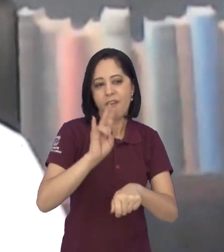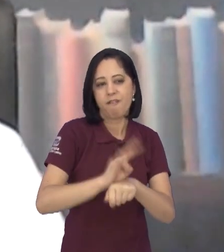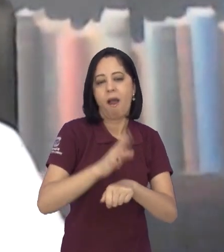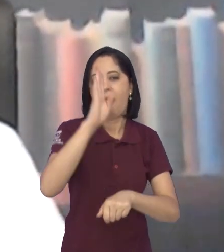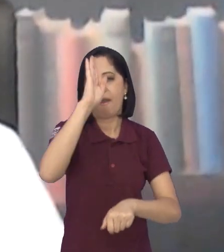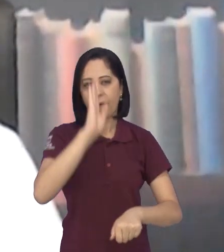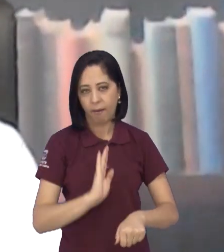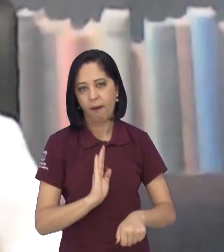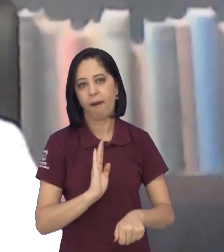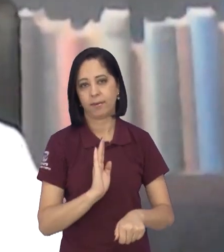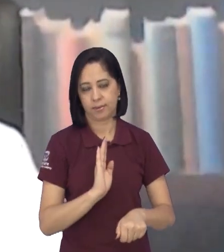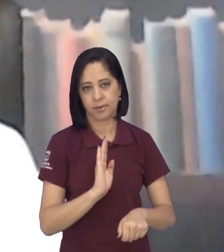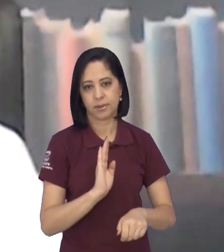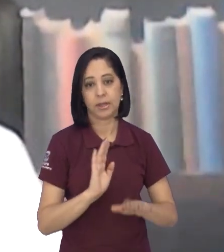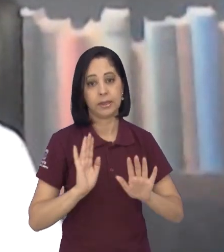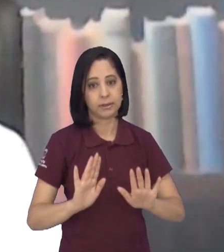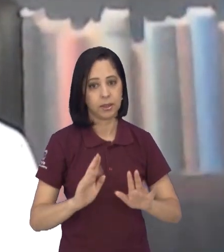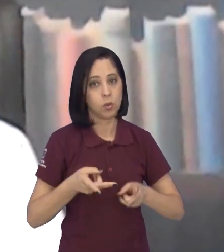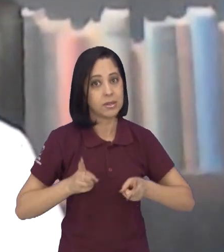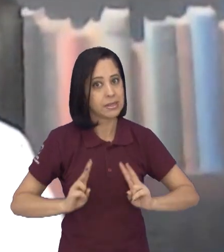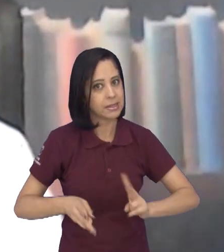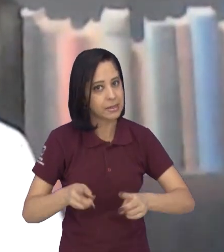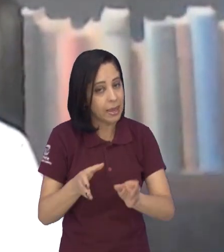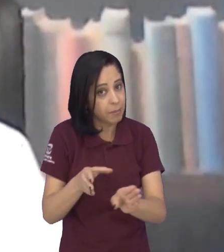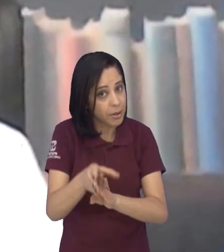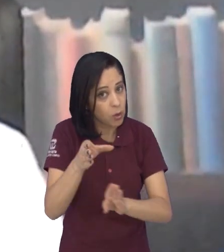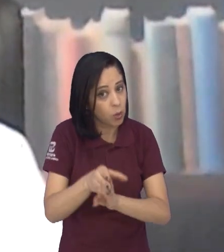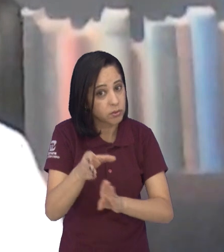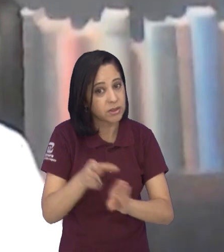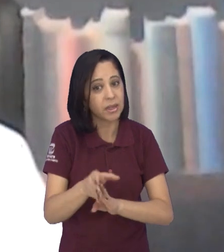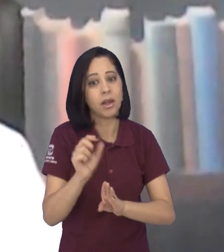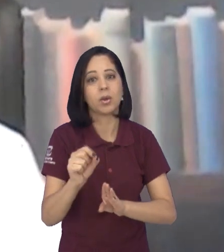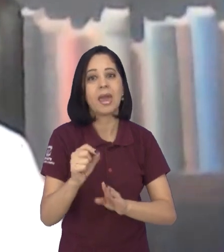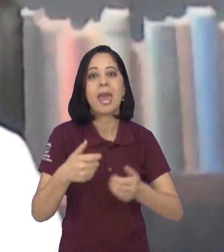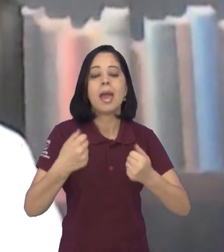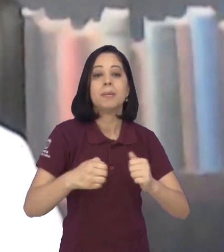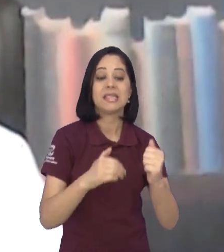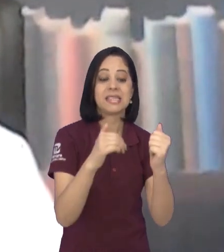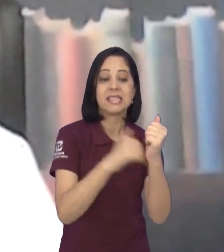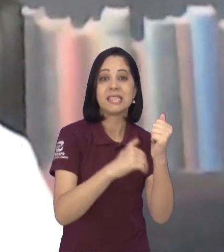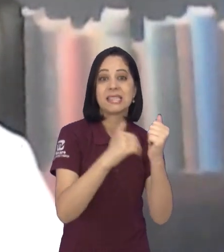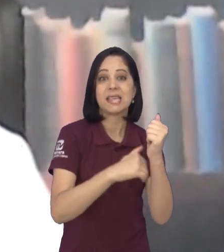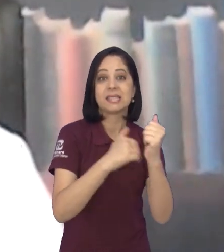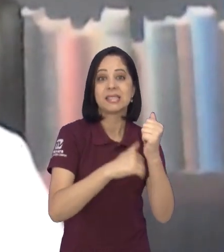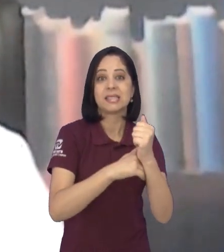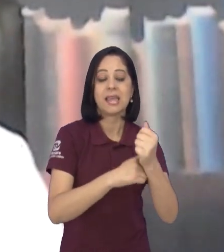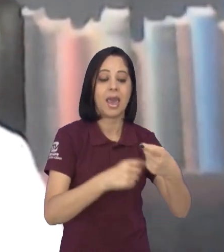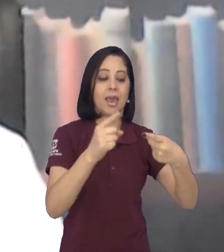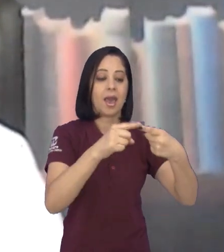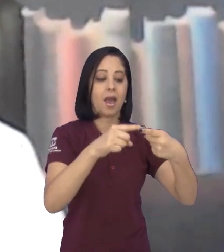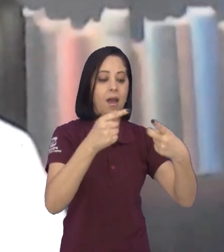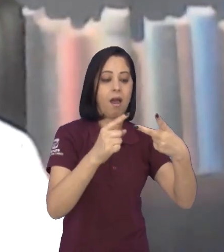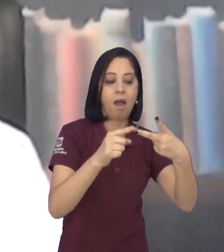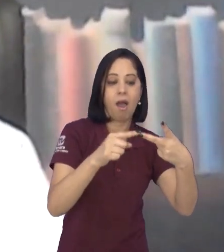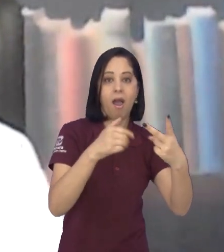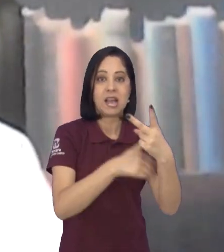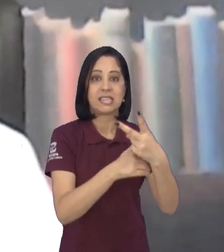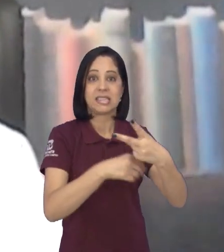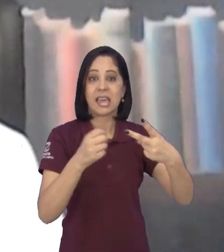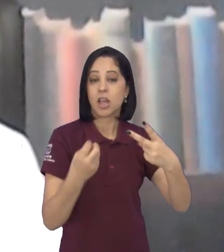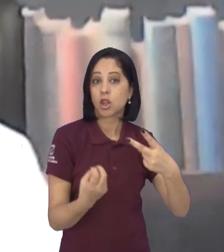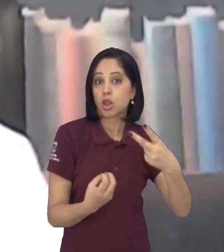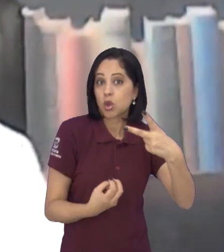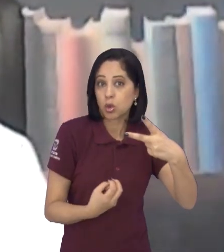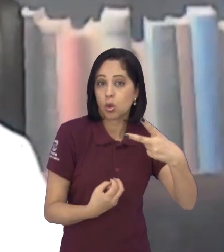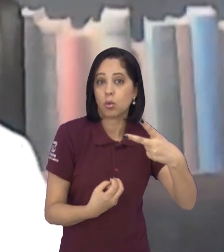Então, o que é aconselhado? Logo inicialmente, coloca uma dupla senha de autenticação no seu celular. Não deixe